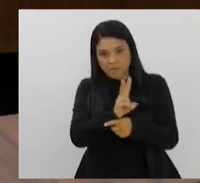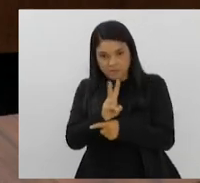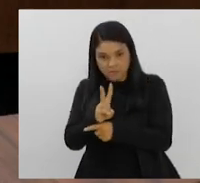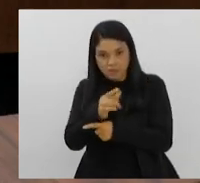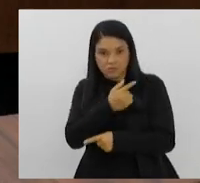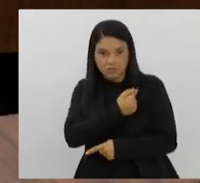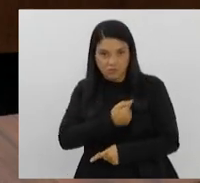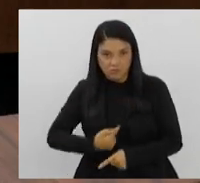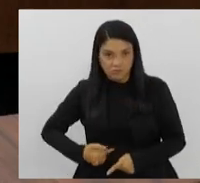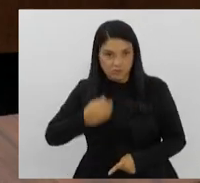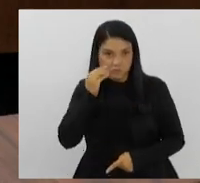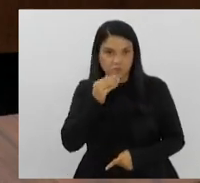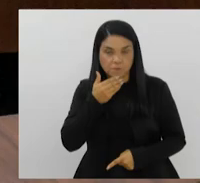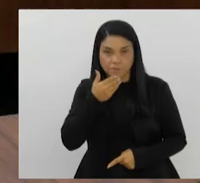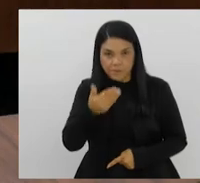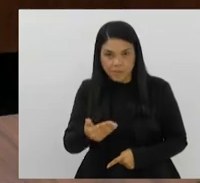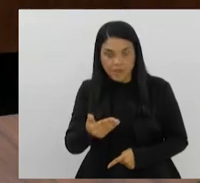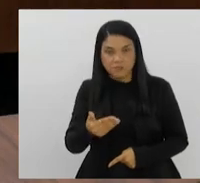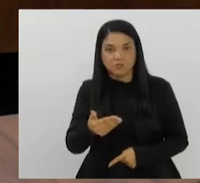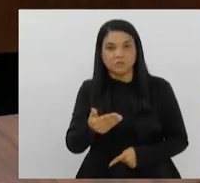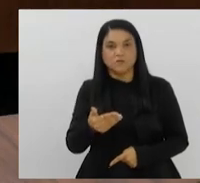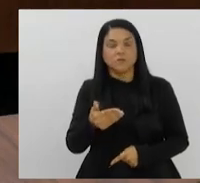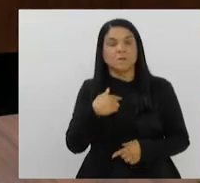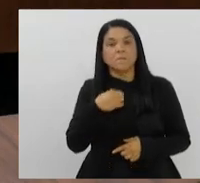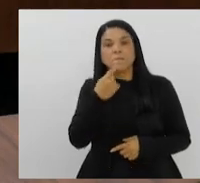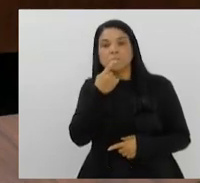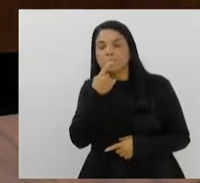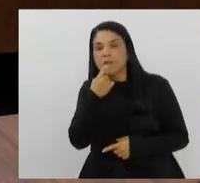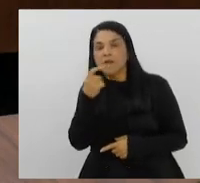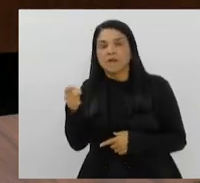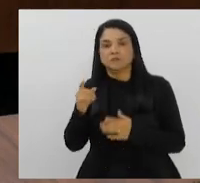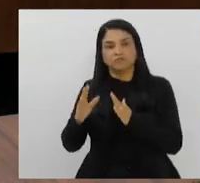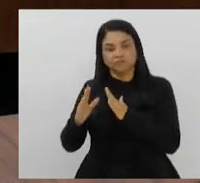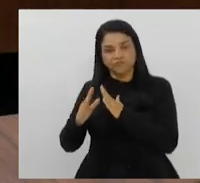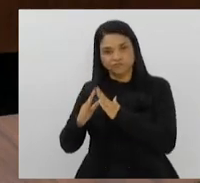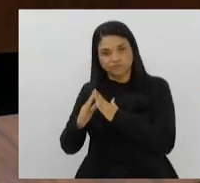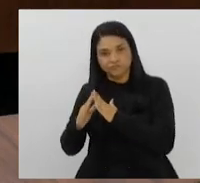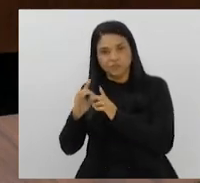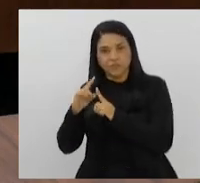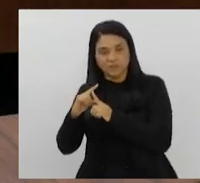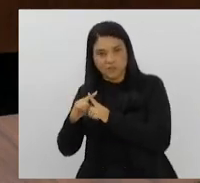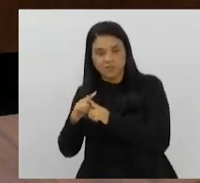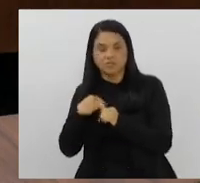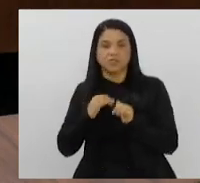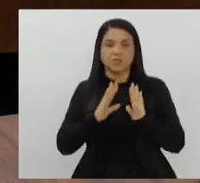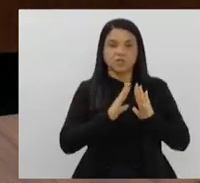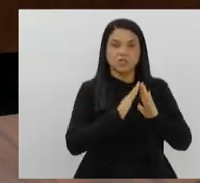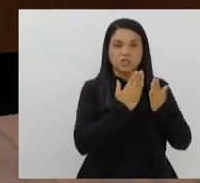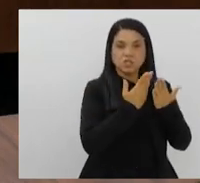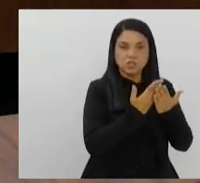evitar a criminalidade, perto de sinagogas, escolas, clubes e cemitérios